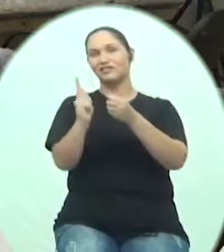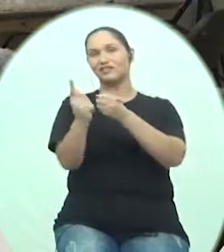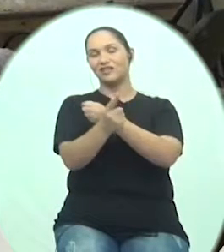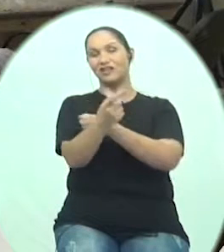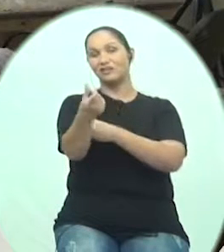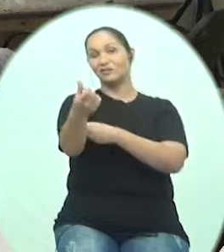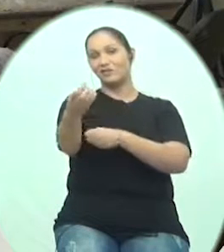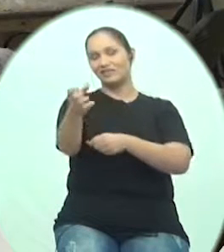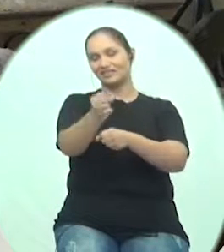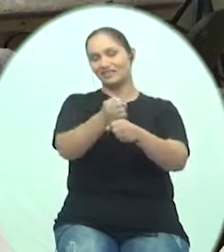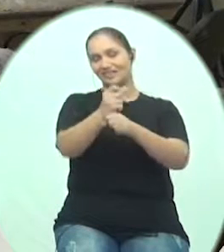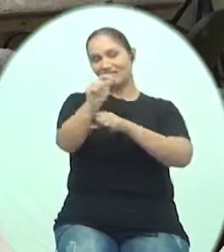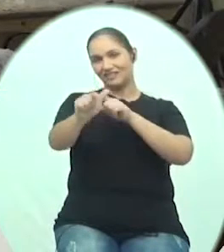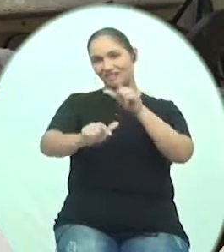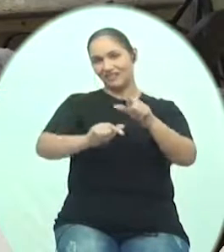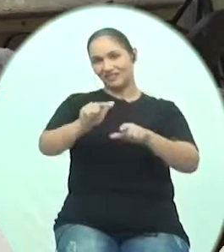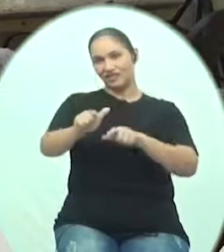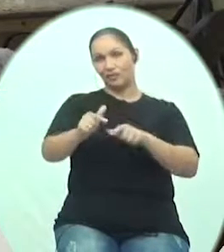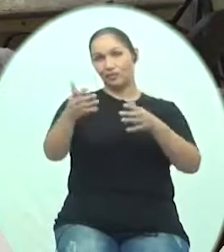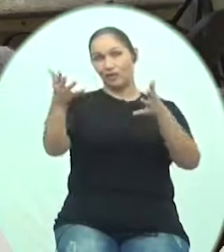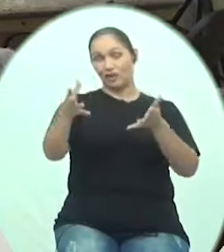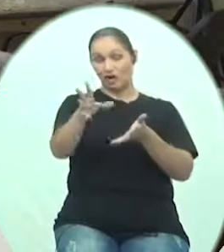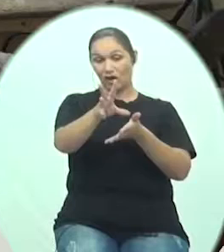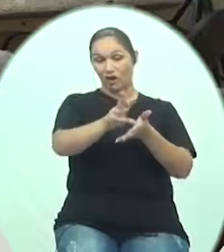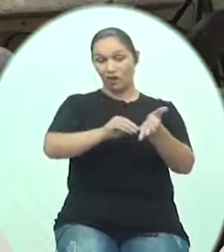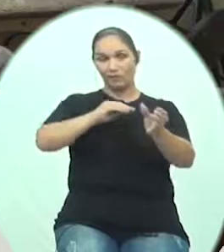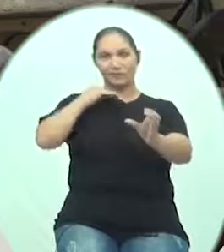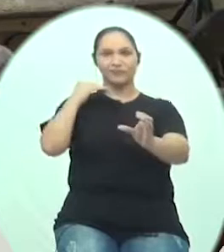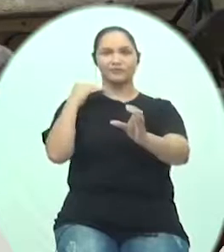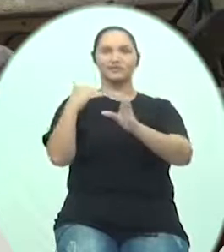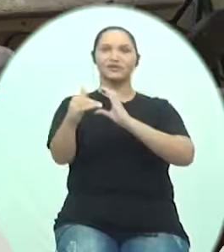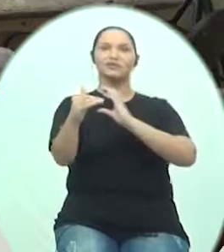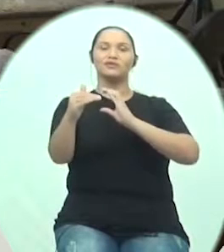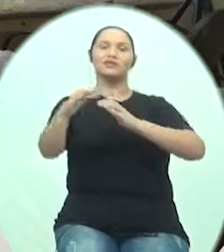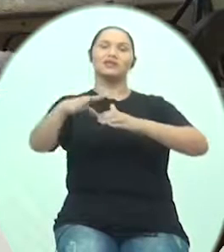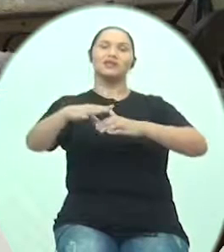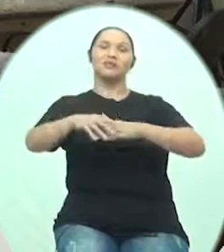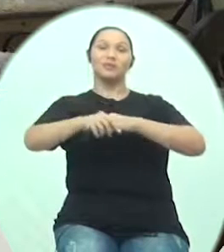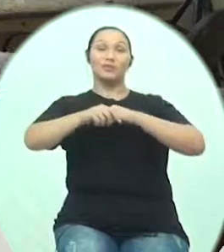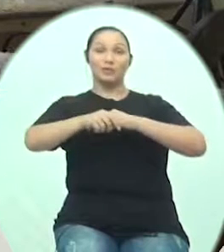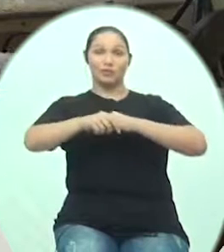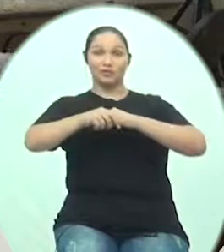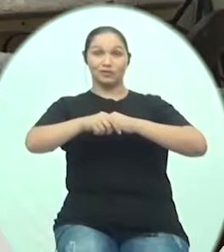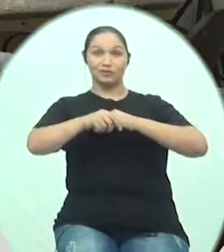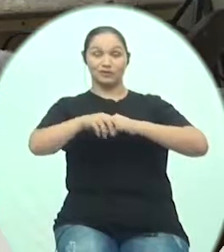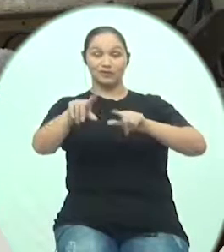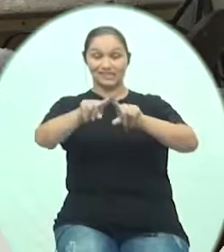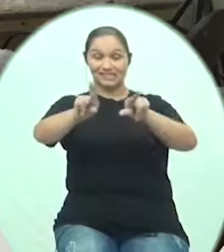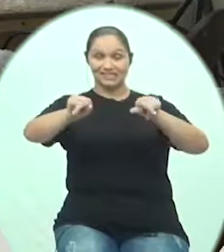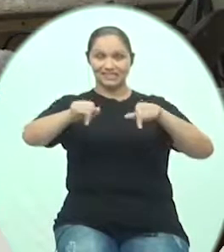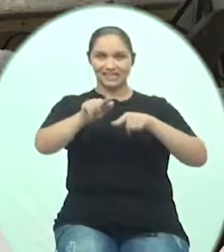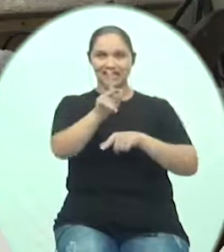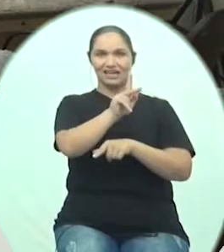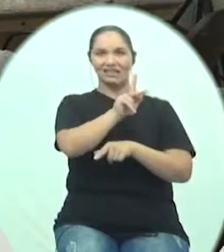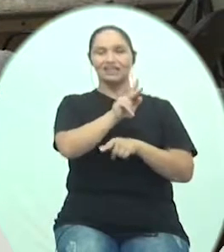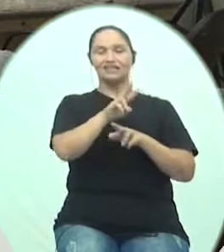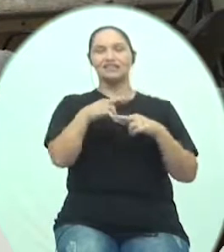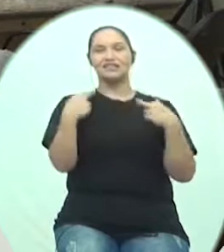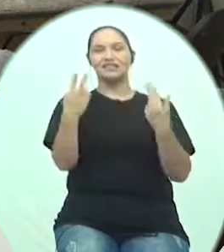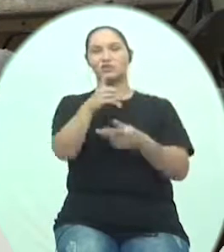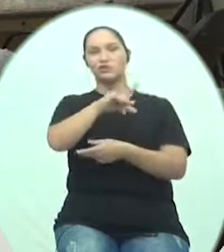de atividades enviando cópia com nossos cumprimentos sala das sessões de